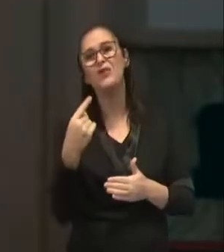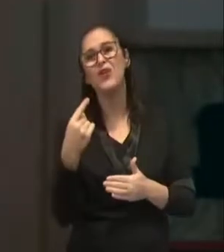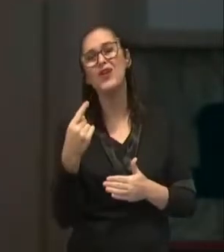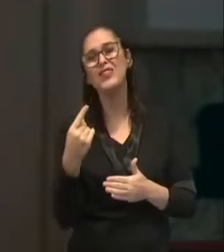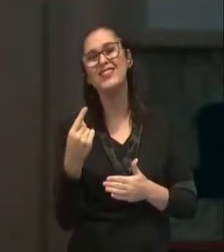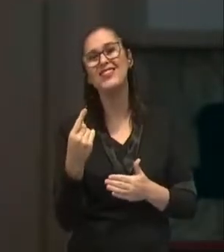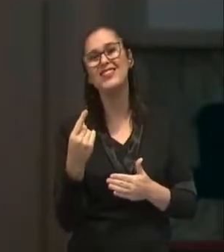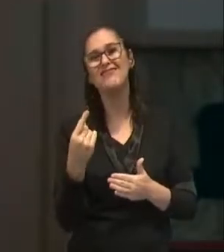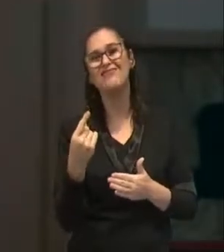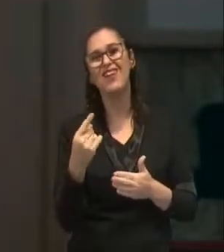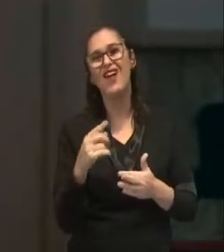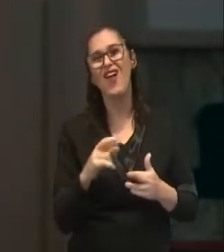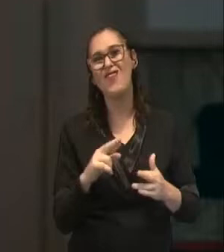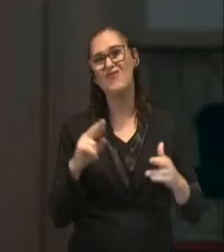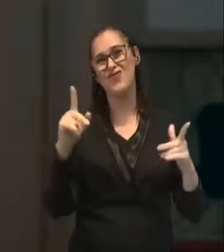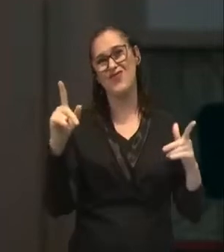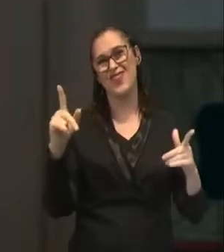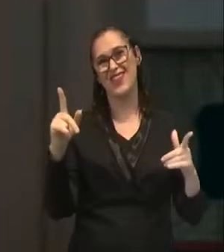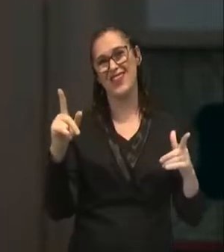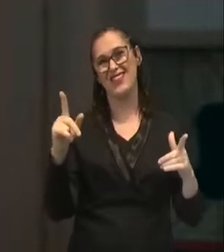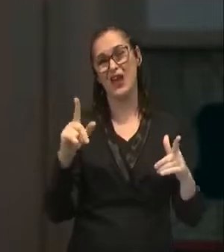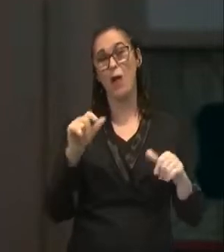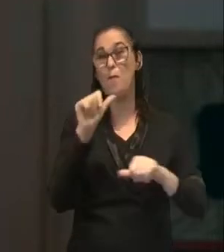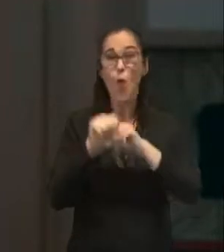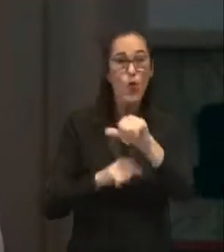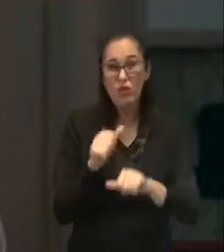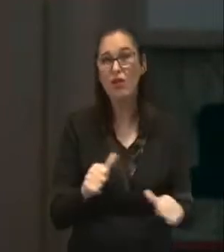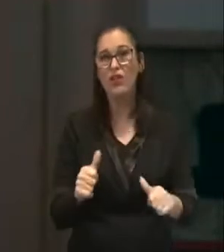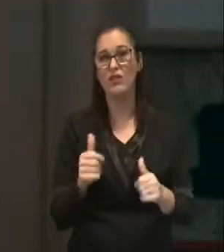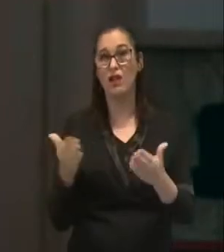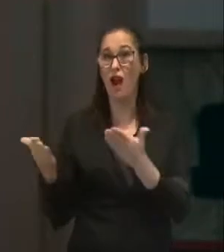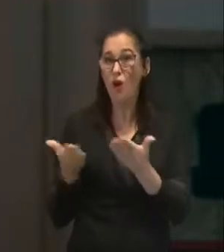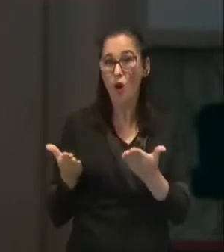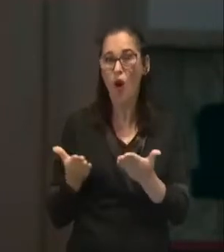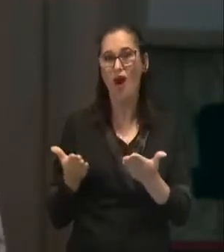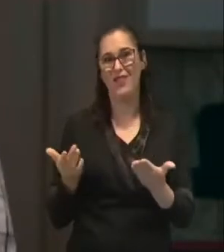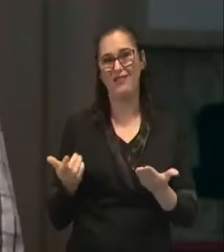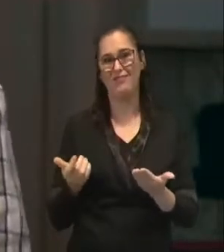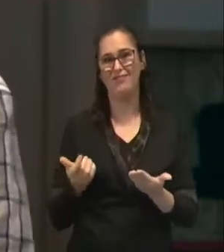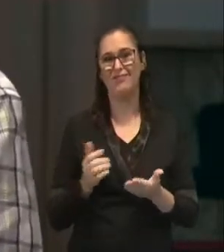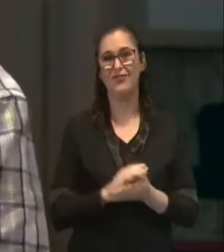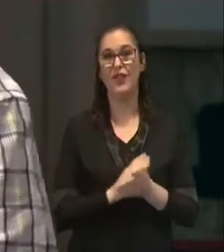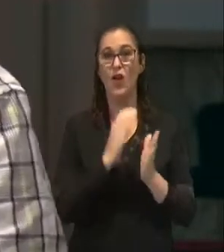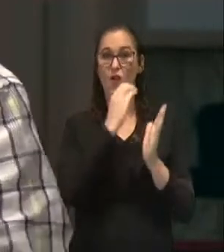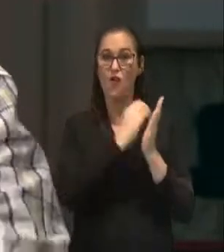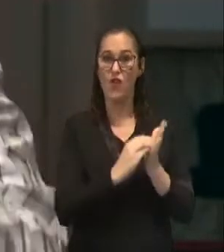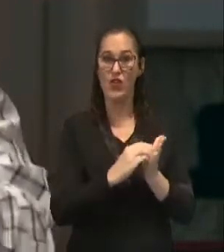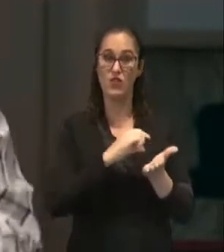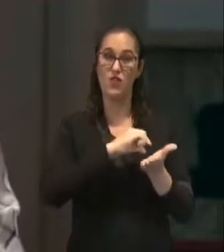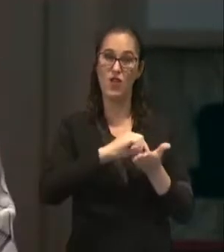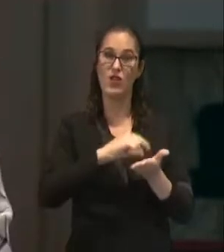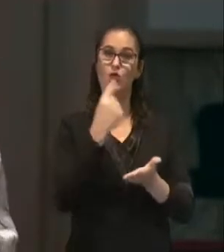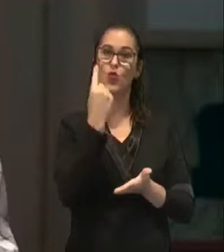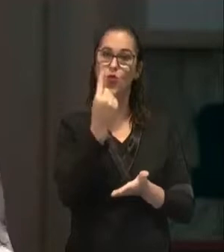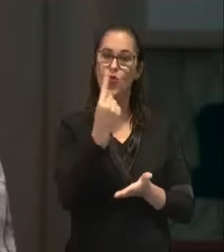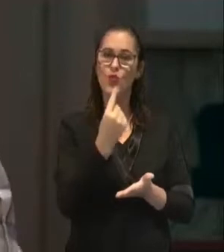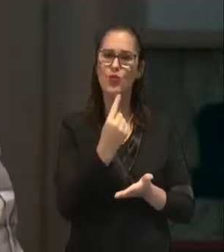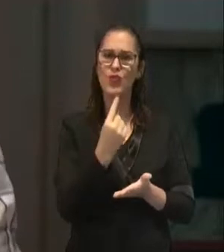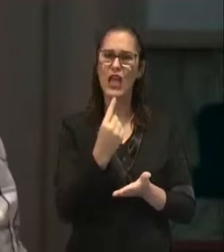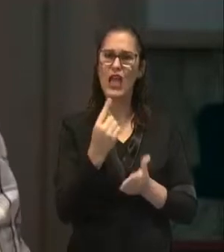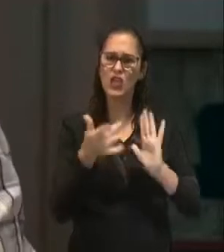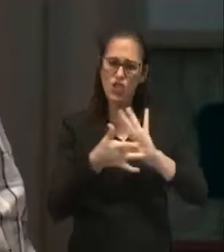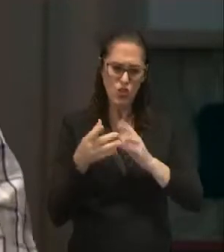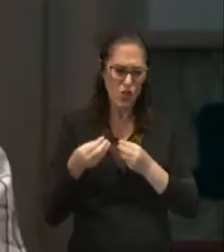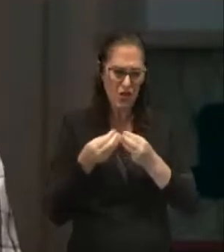são agora. Então veja o que Paulo diz aqui no capítulo 2 e verso 1. Ele vos deu